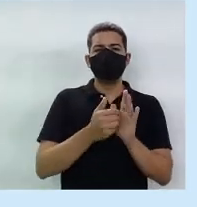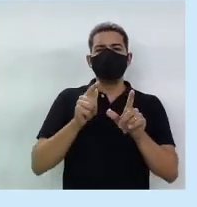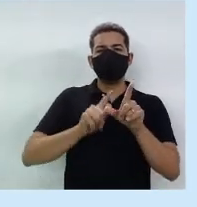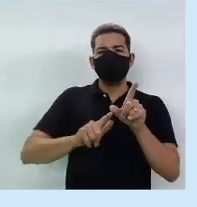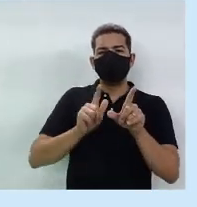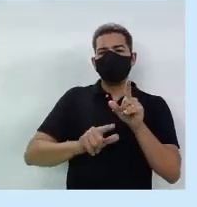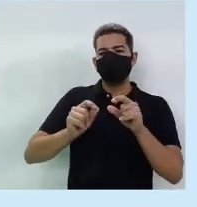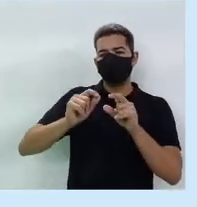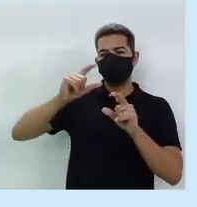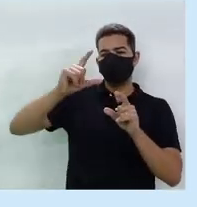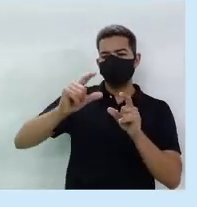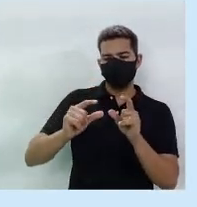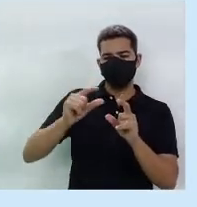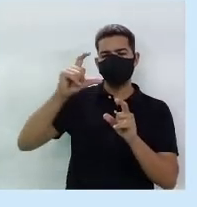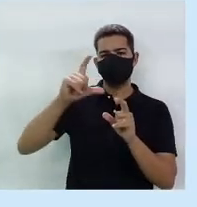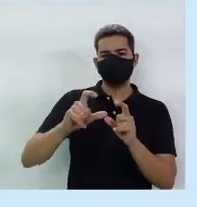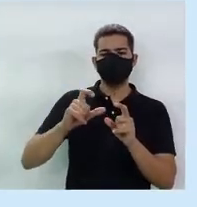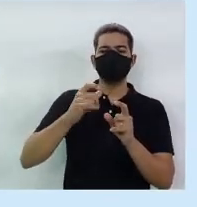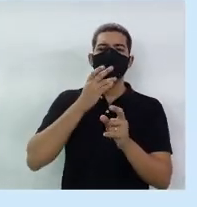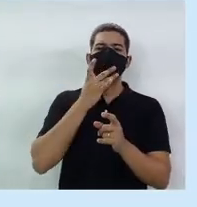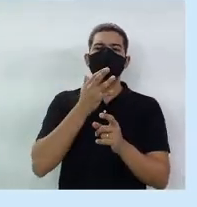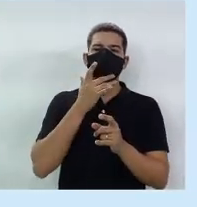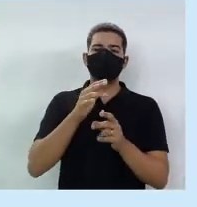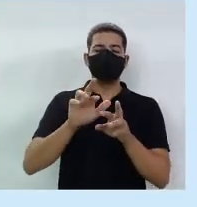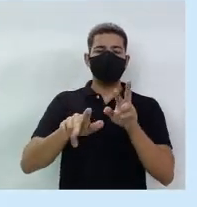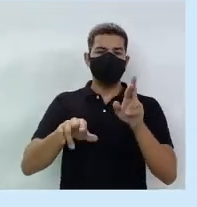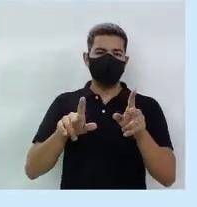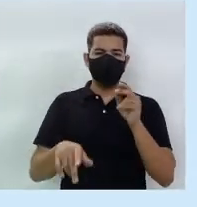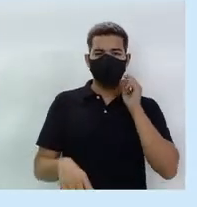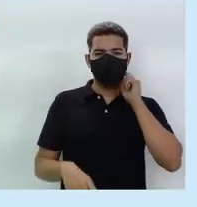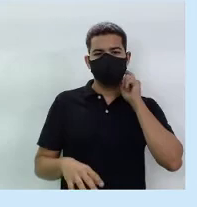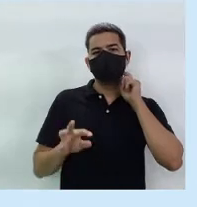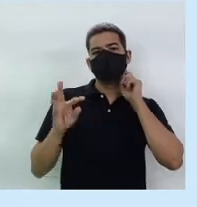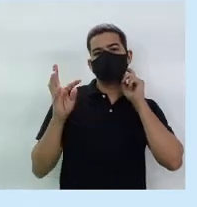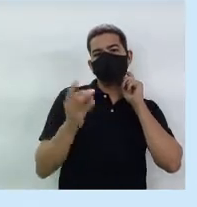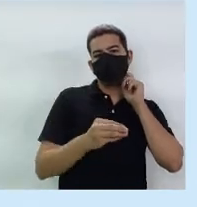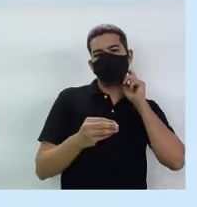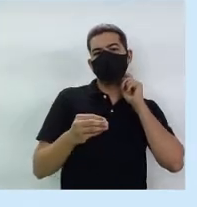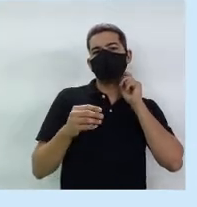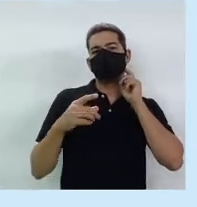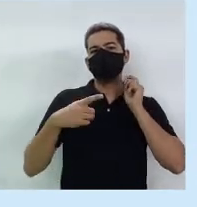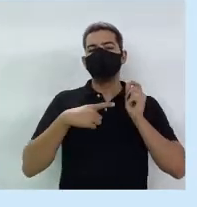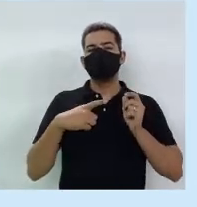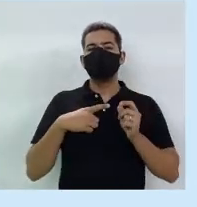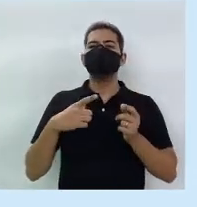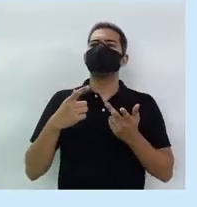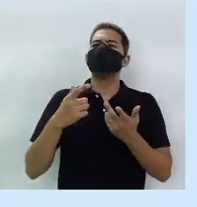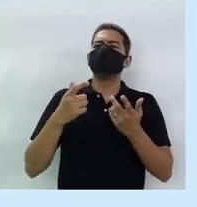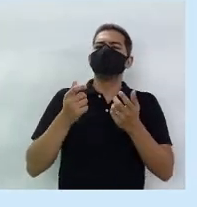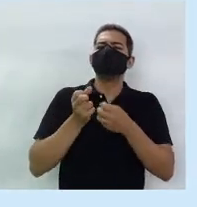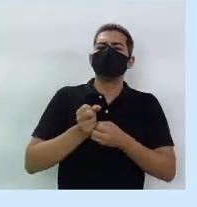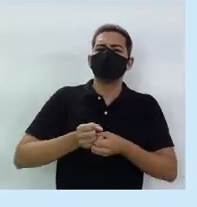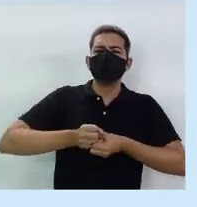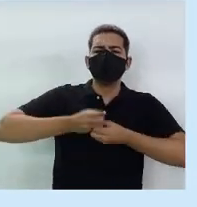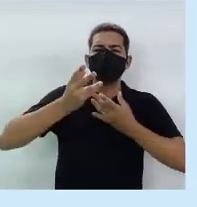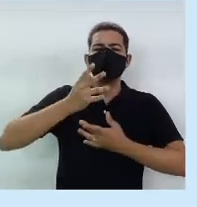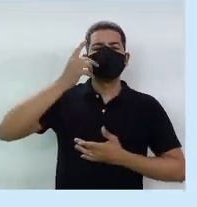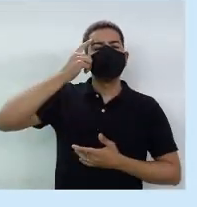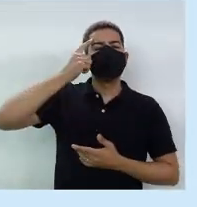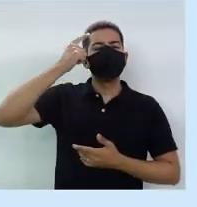tamanho diferente, cores diferentes, tudo isso para transmitir uma ideia,